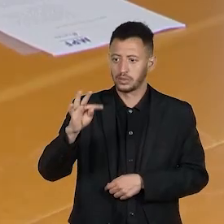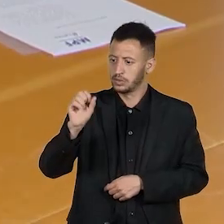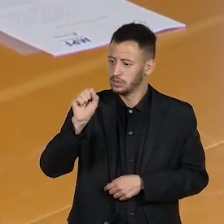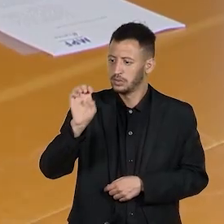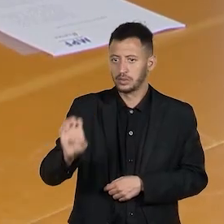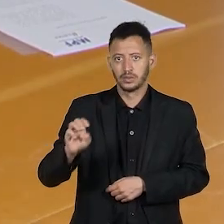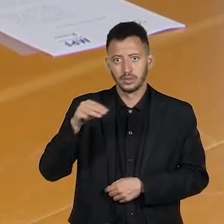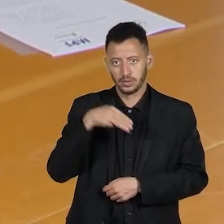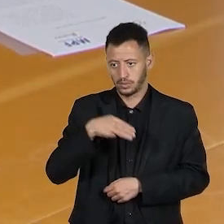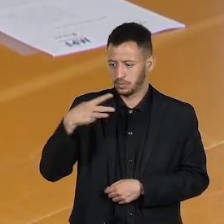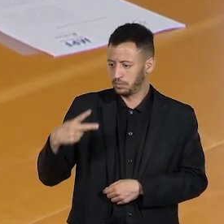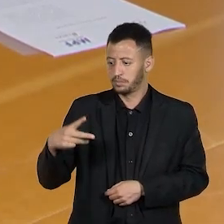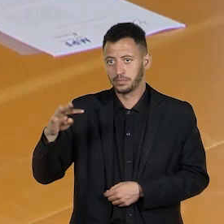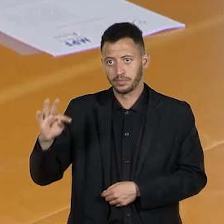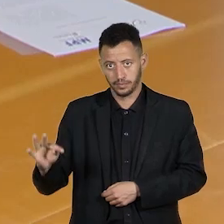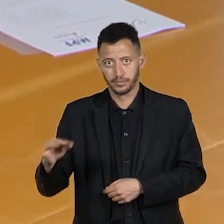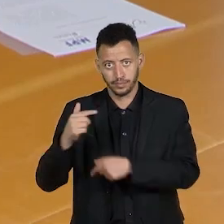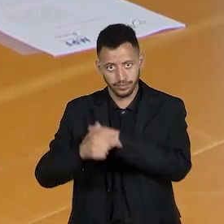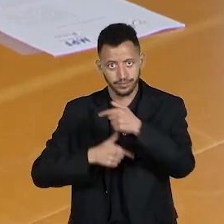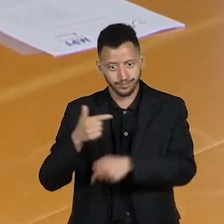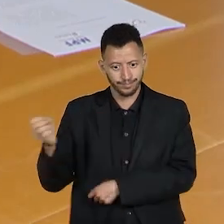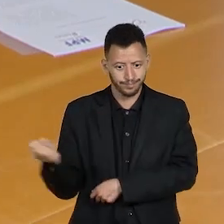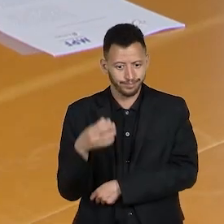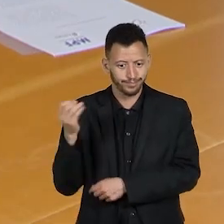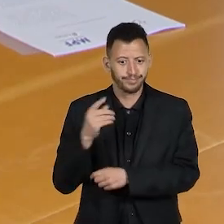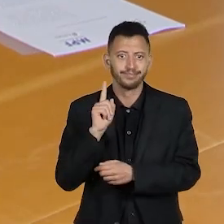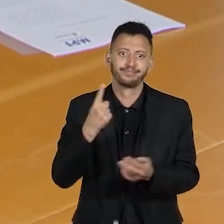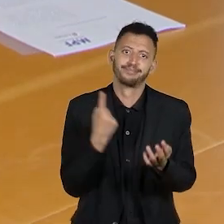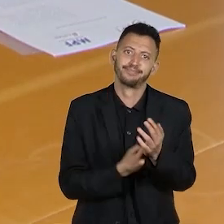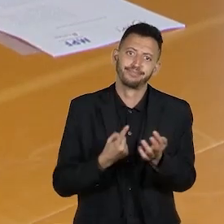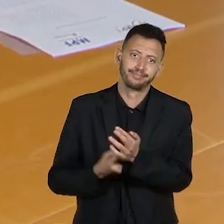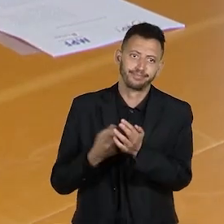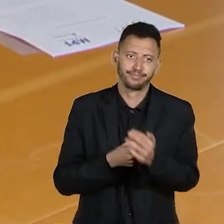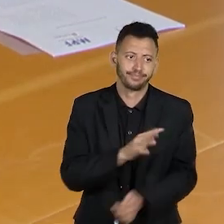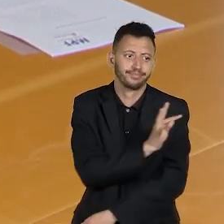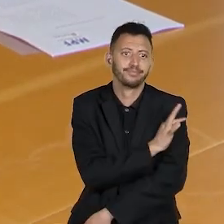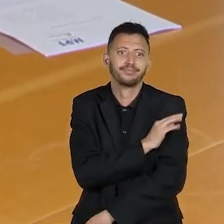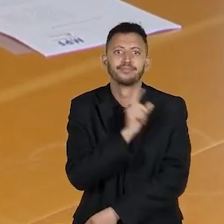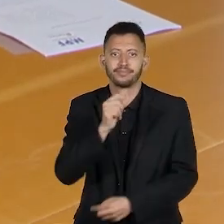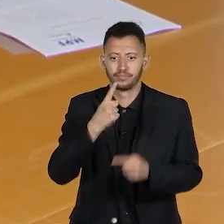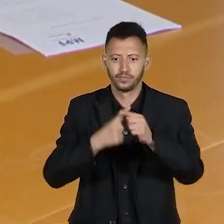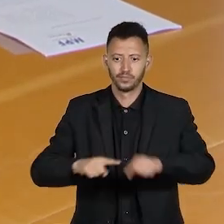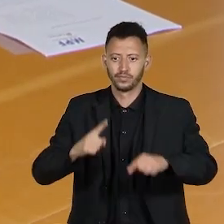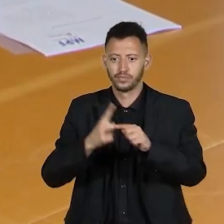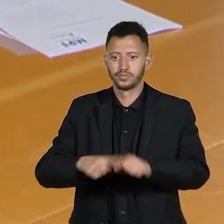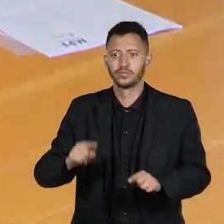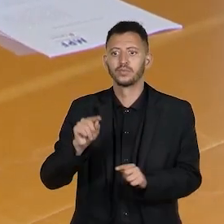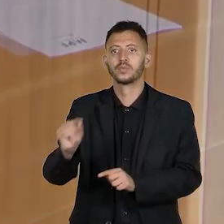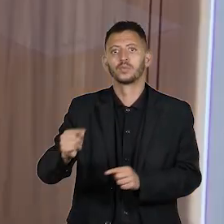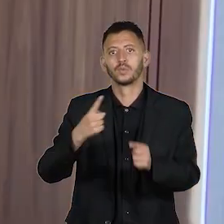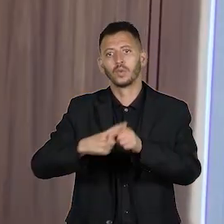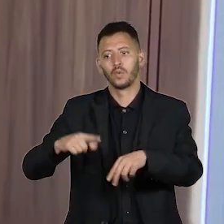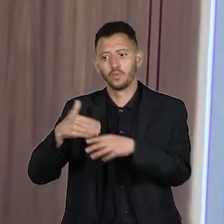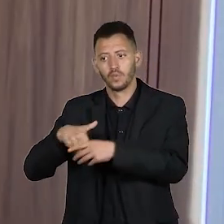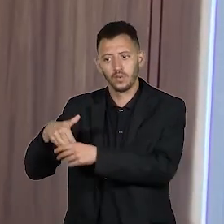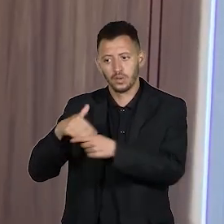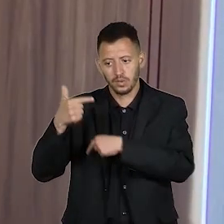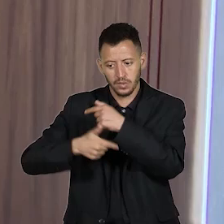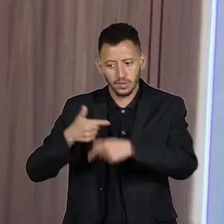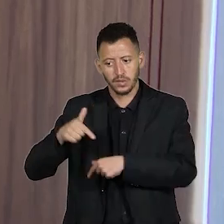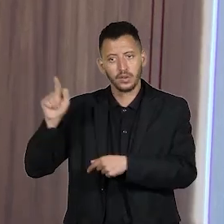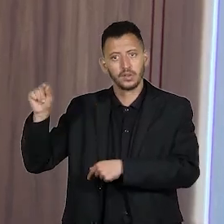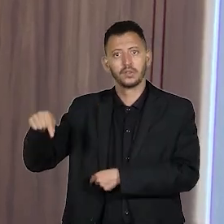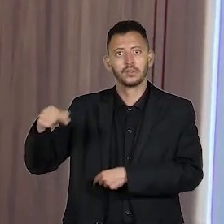O Tribunal Superior Eleitoral e o Ministério Público do Trabalho renovaram o acordo de cooperação técnica para o combate ao assédio eleitoral